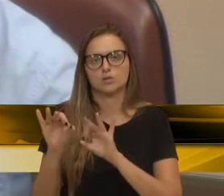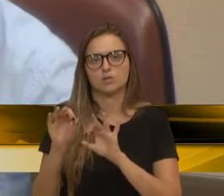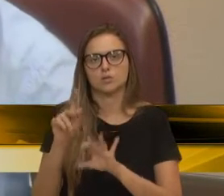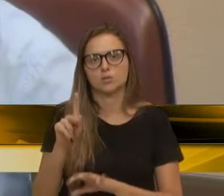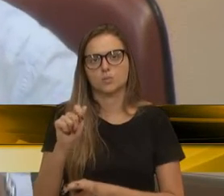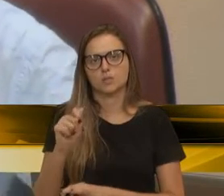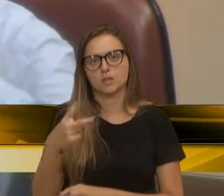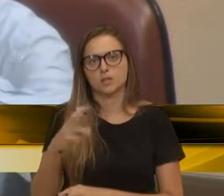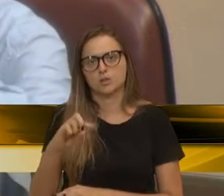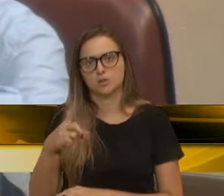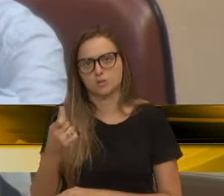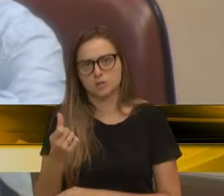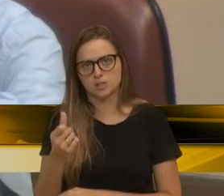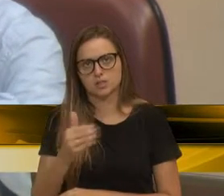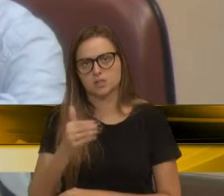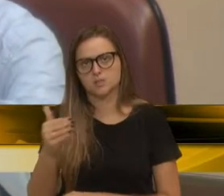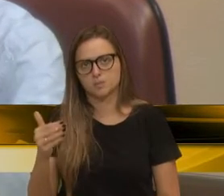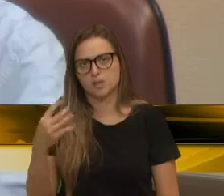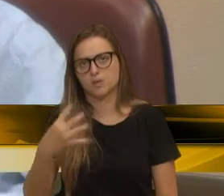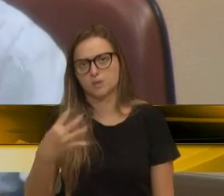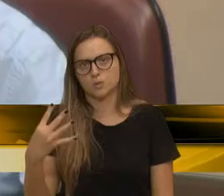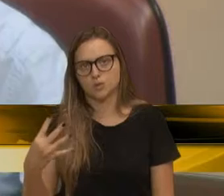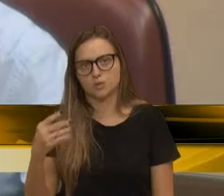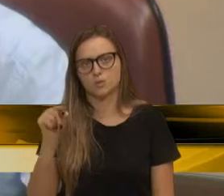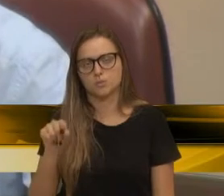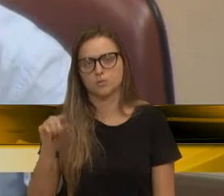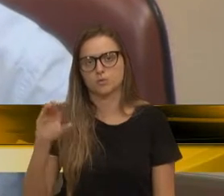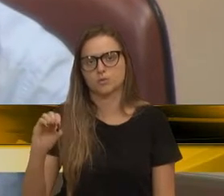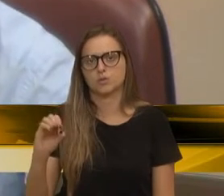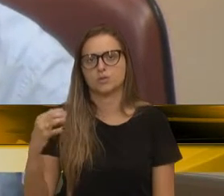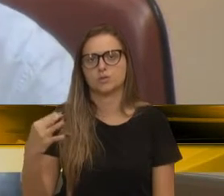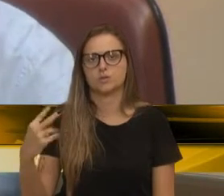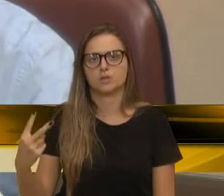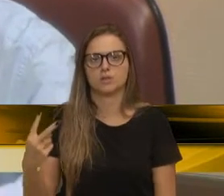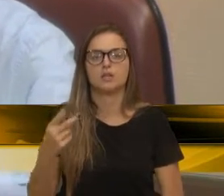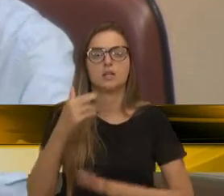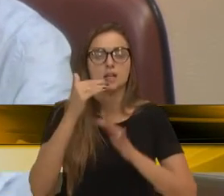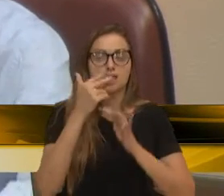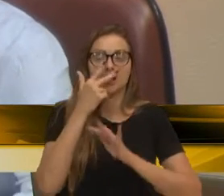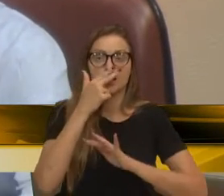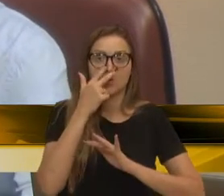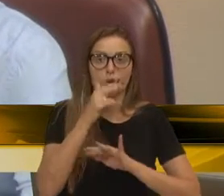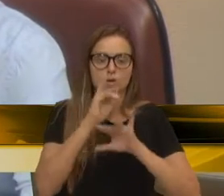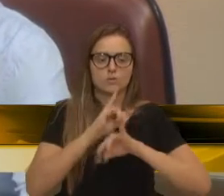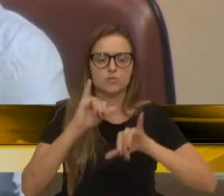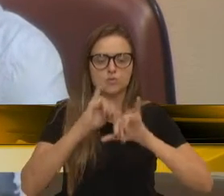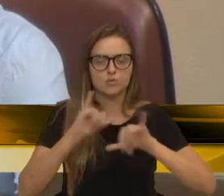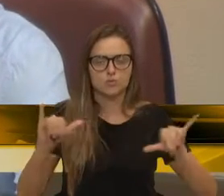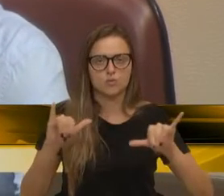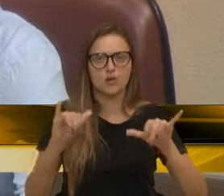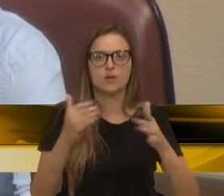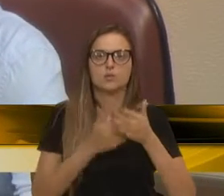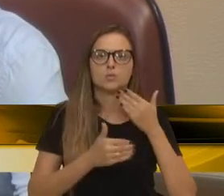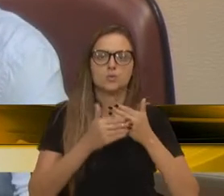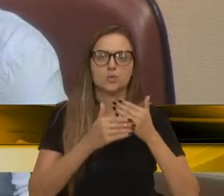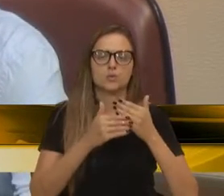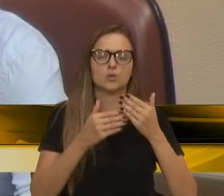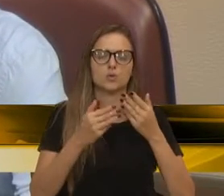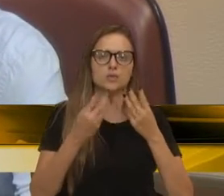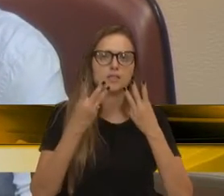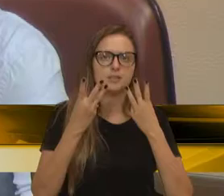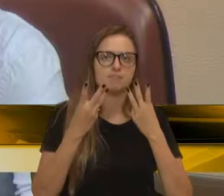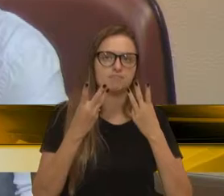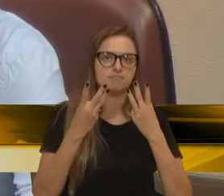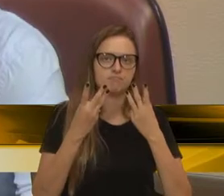2016 barra a 44.01 42 conforme amplamente divulgado pelos veículos de comunicação no início do ano de